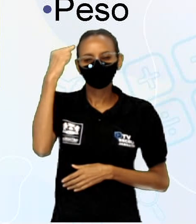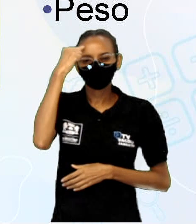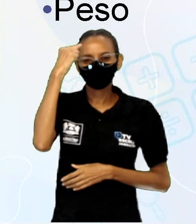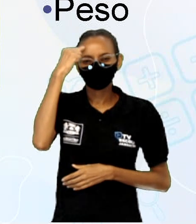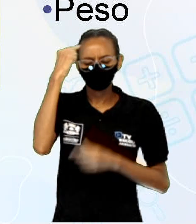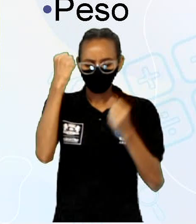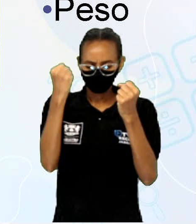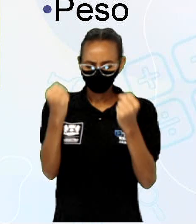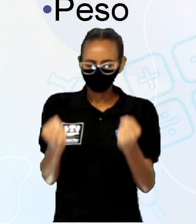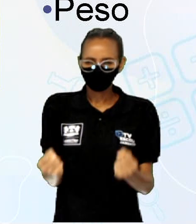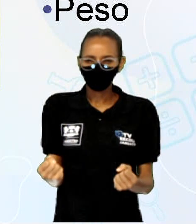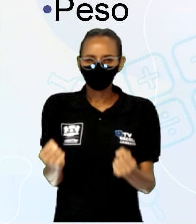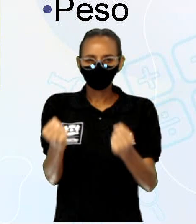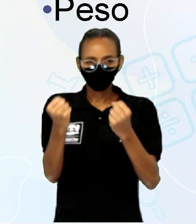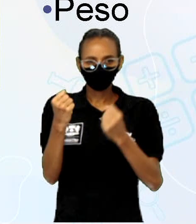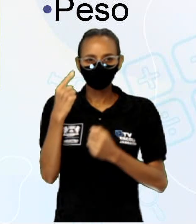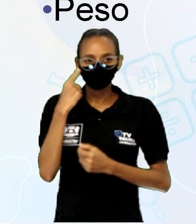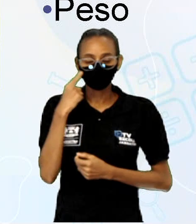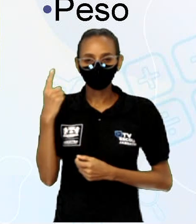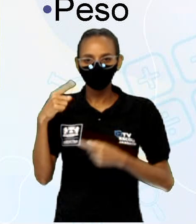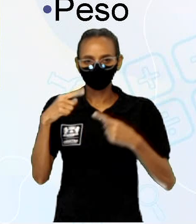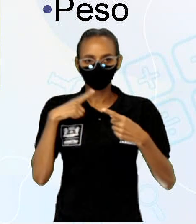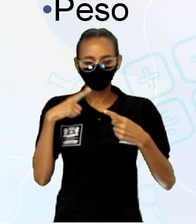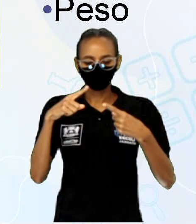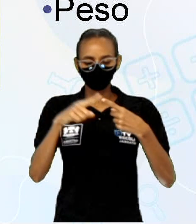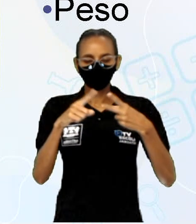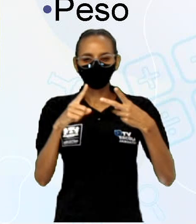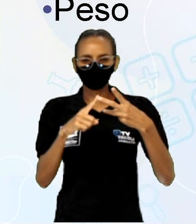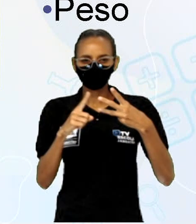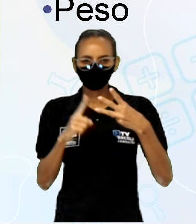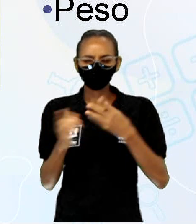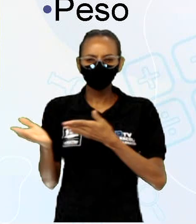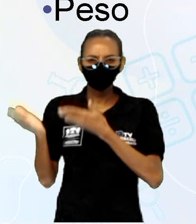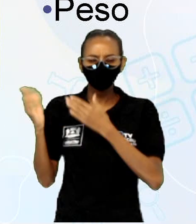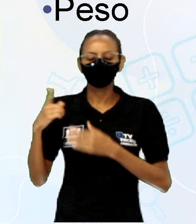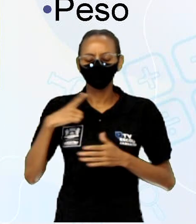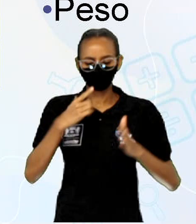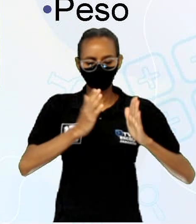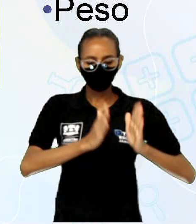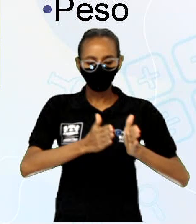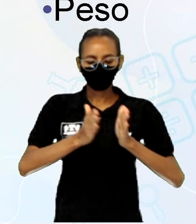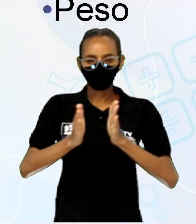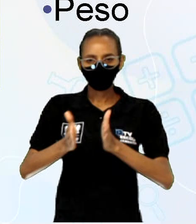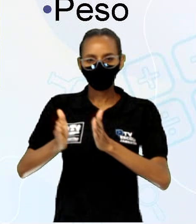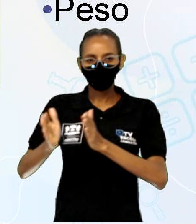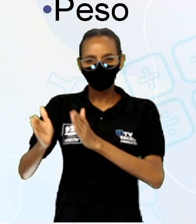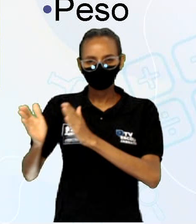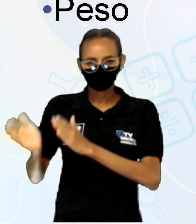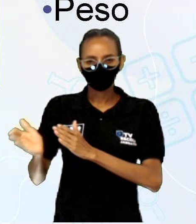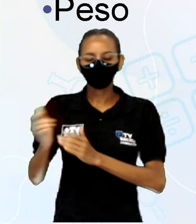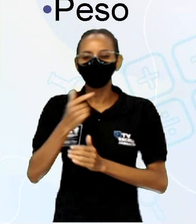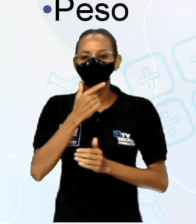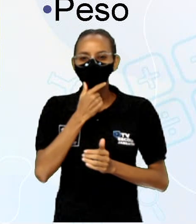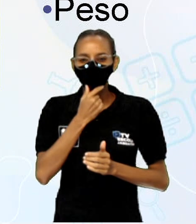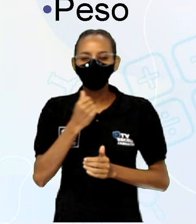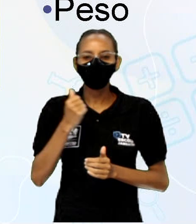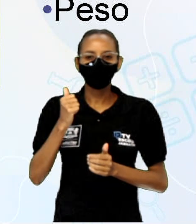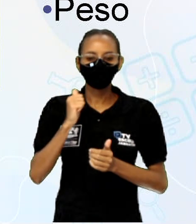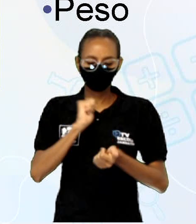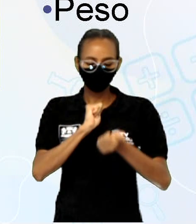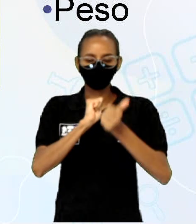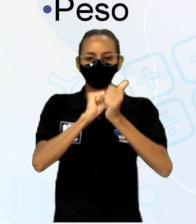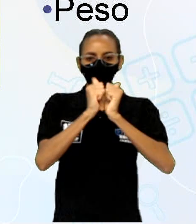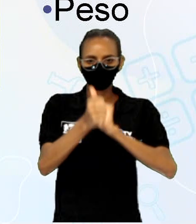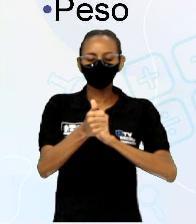Eu coloquei 3 imagens para vocês, porque é todo um processo, né, que acontece com o atleta para ele conseguir a parte